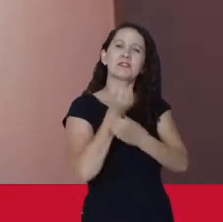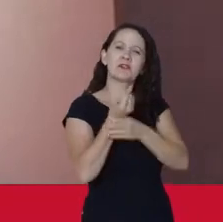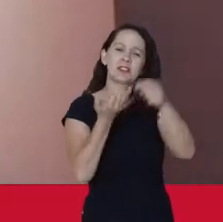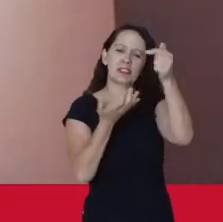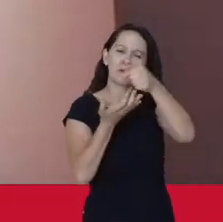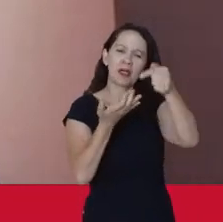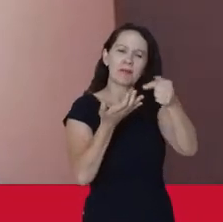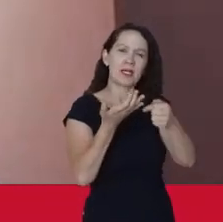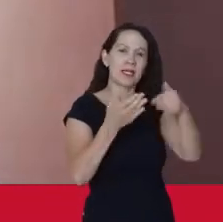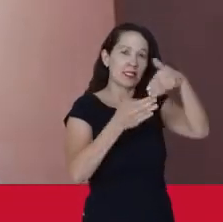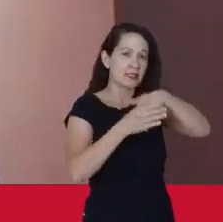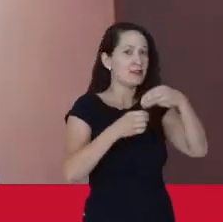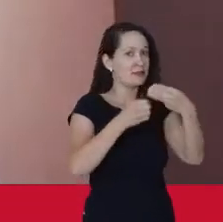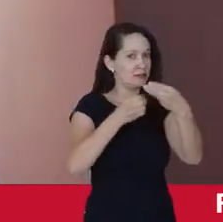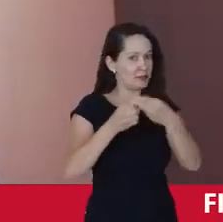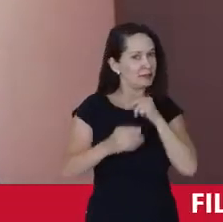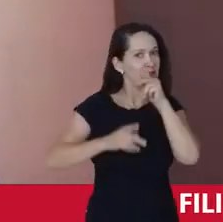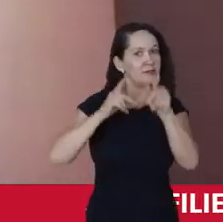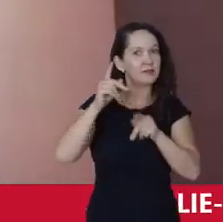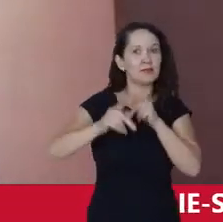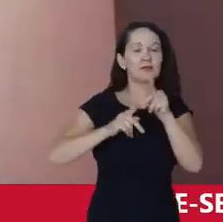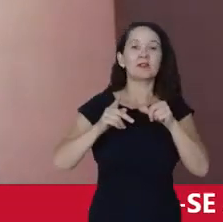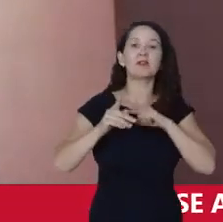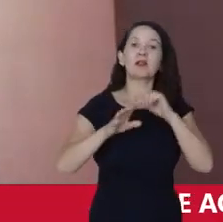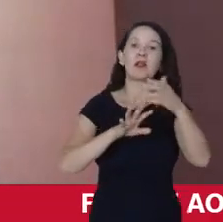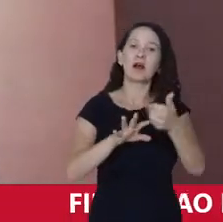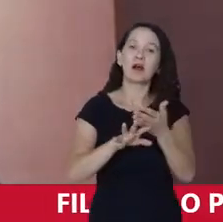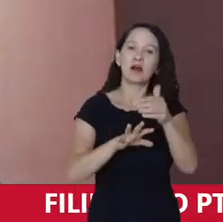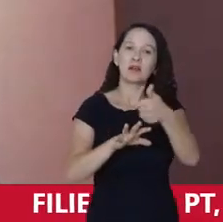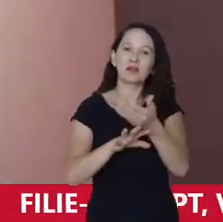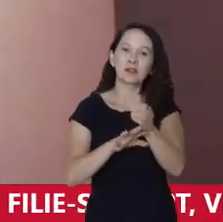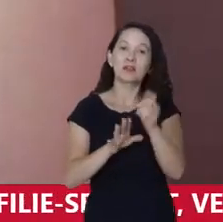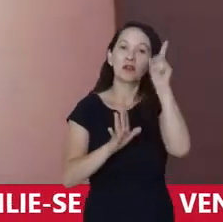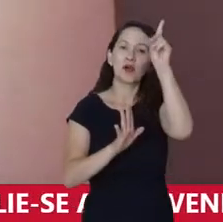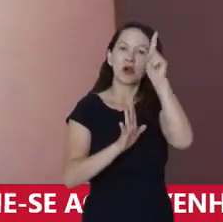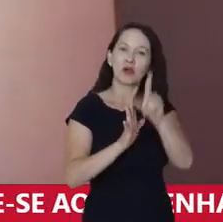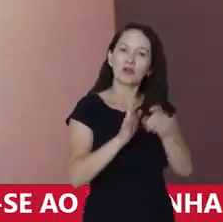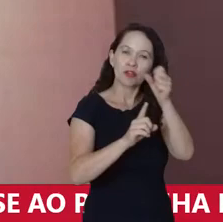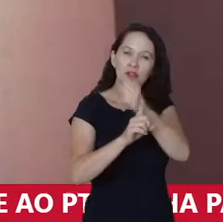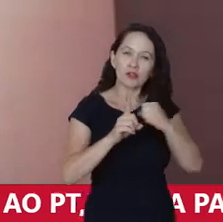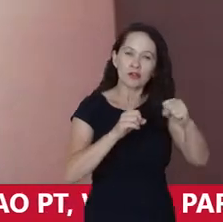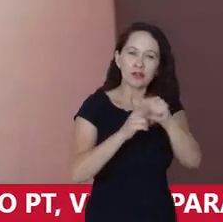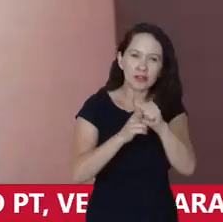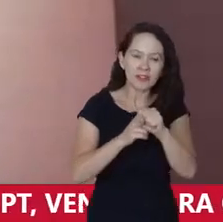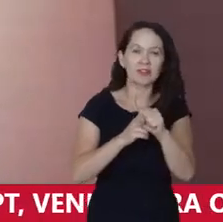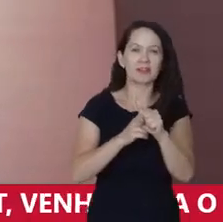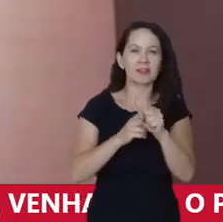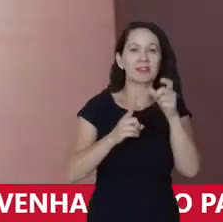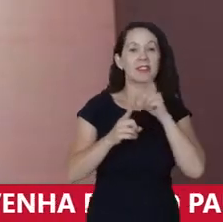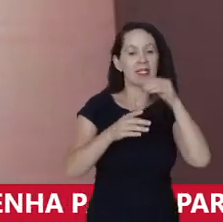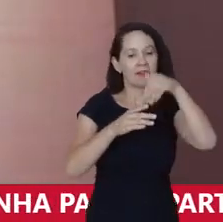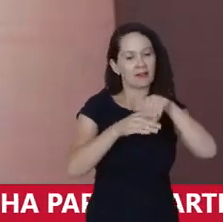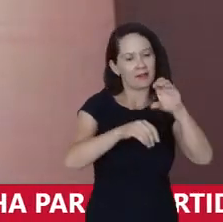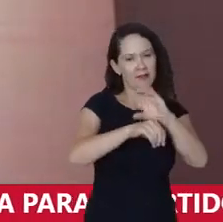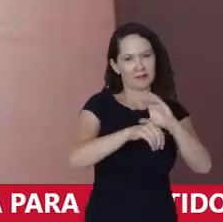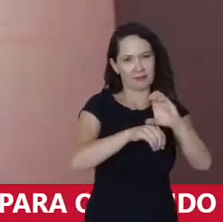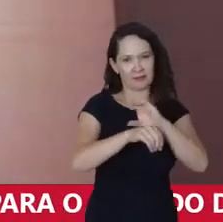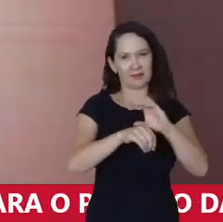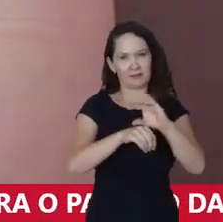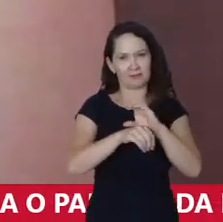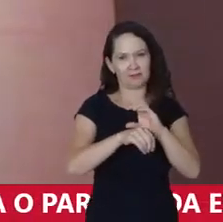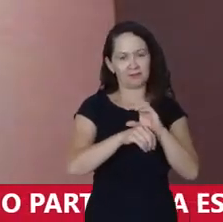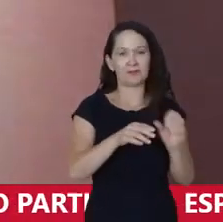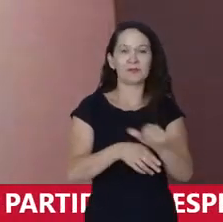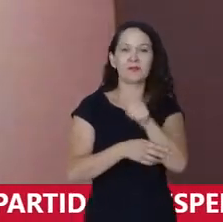no município em que a população tem acesso aos direitos sociais preconizados pela Constituição.